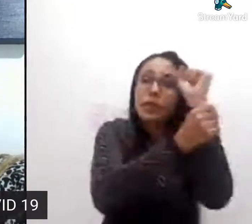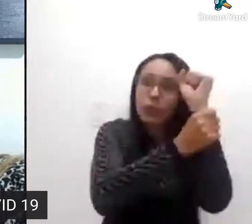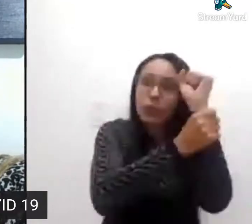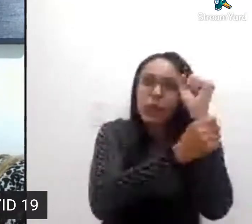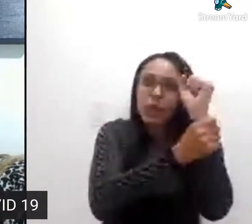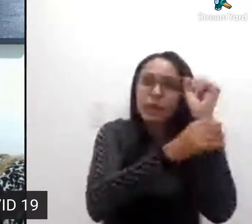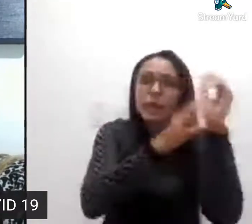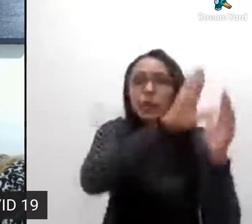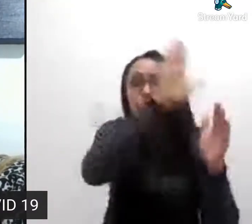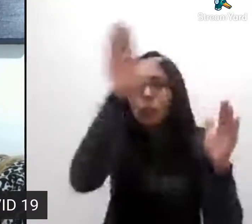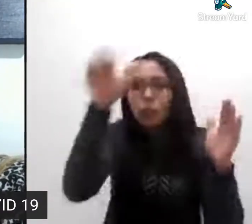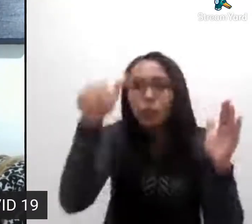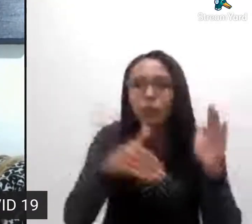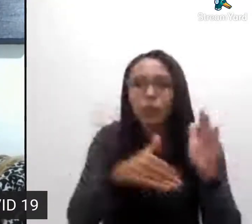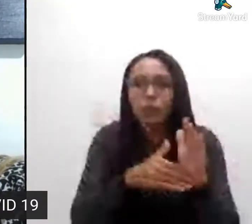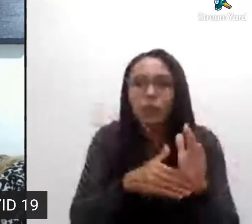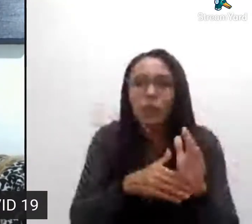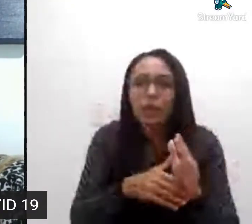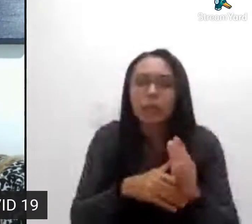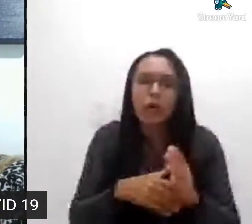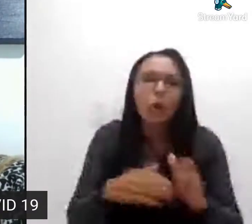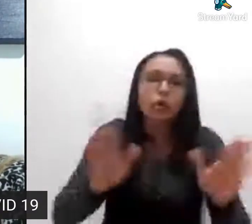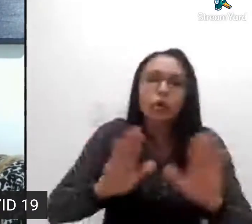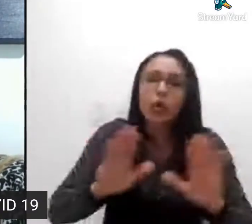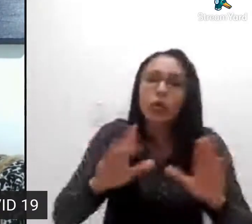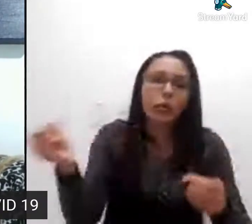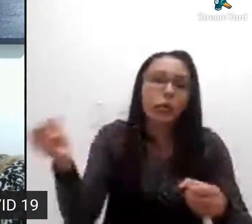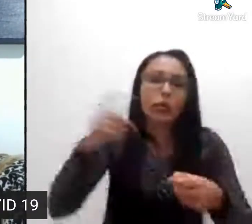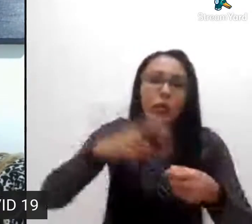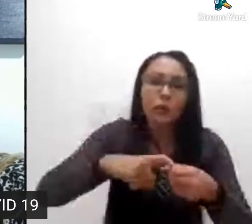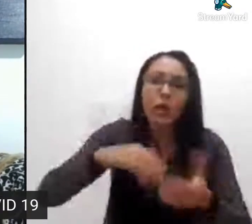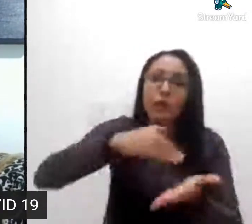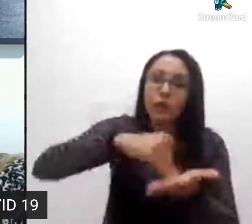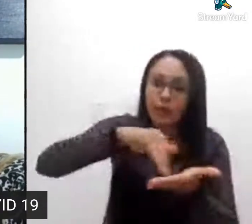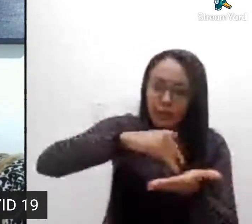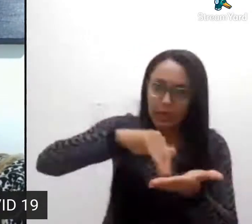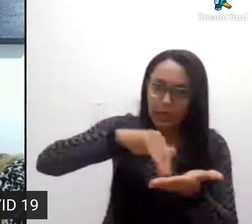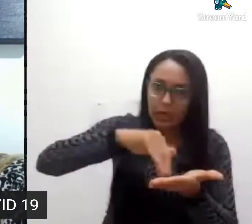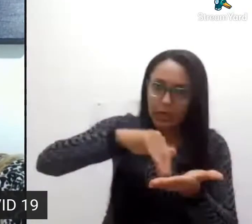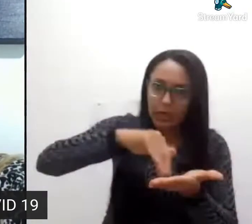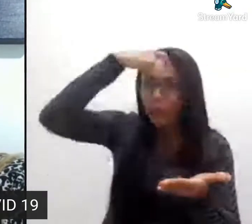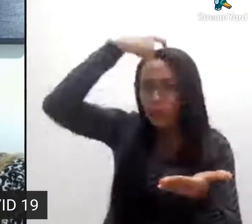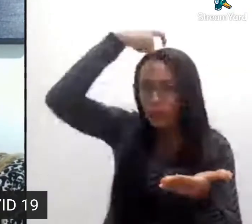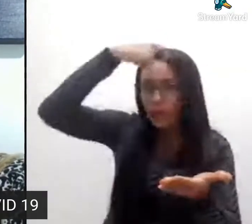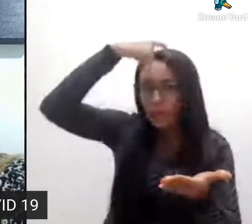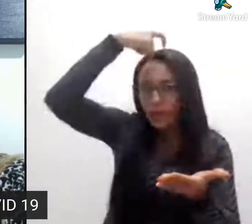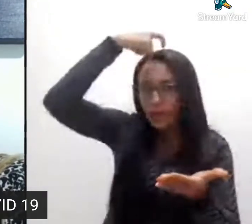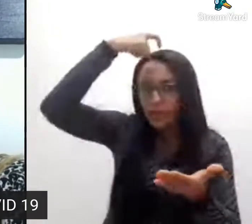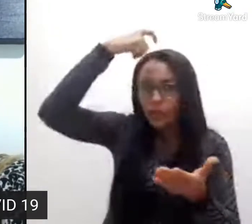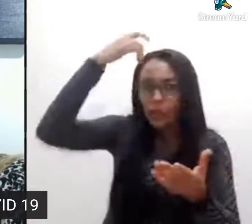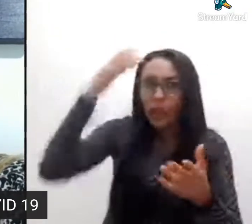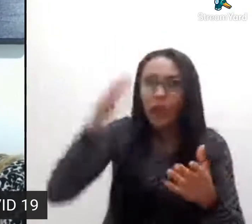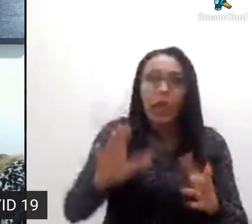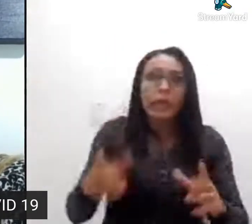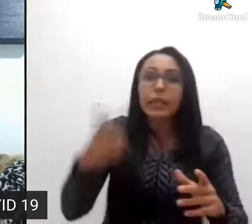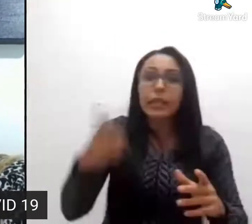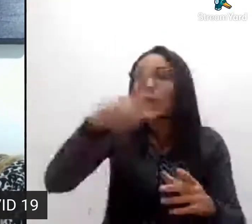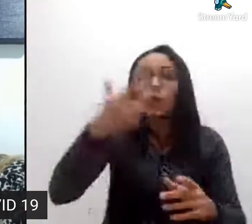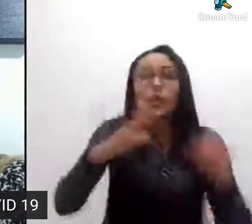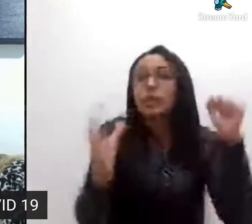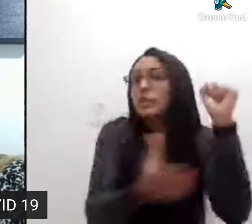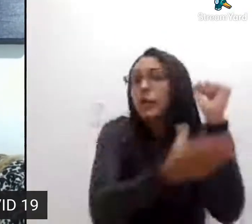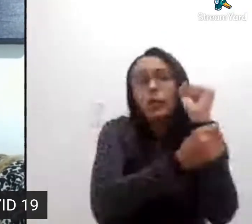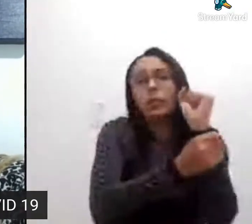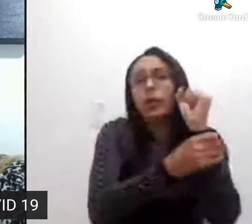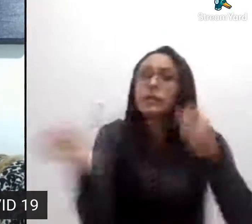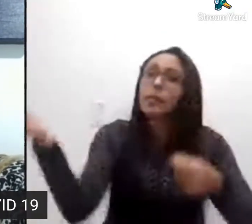vamos retornar, e essa é uma fala do nosso secretário Fred Amâncio, se não termos, né, total segurança para tal. Então,